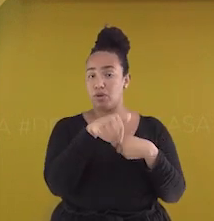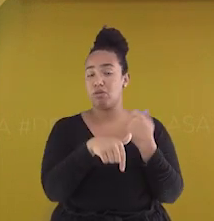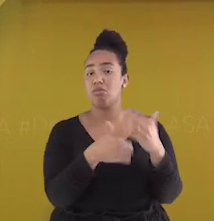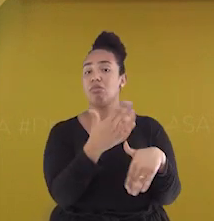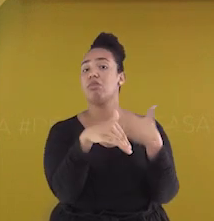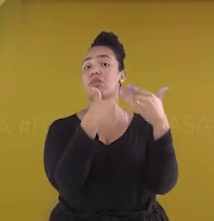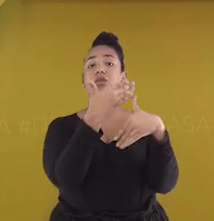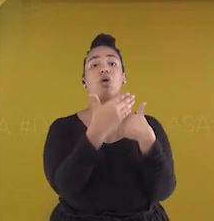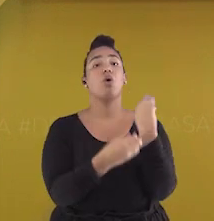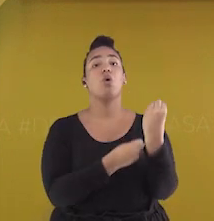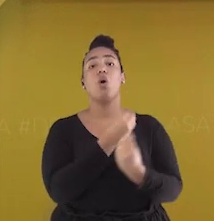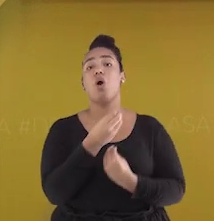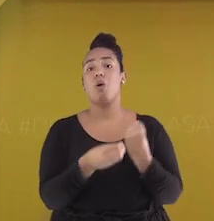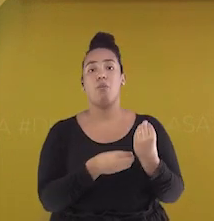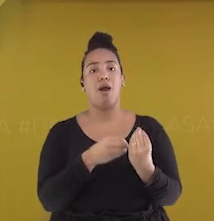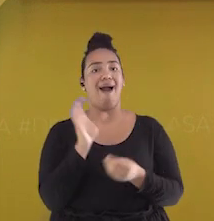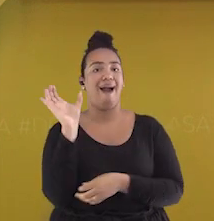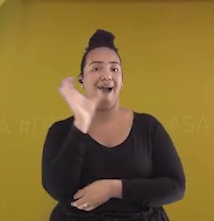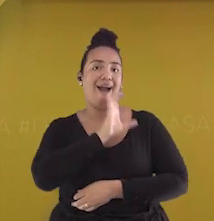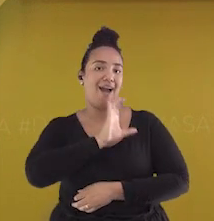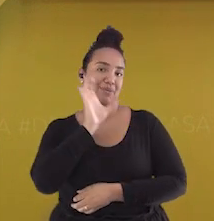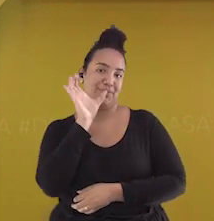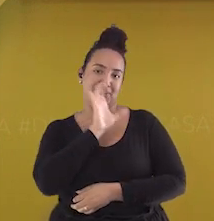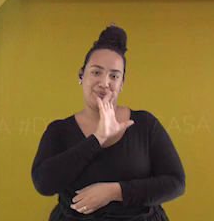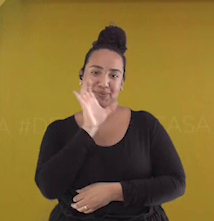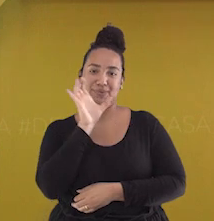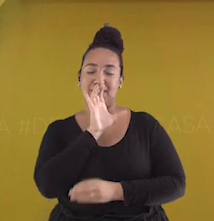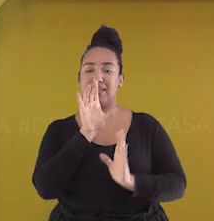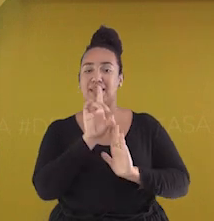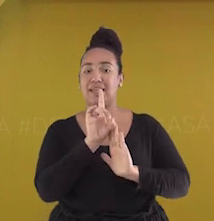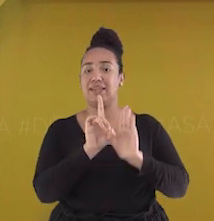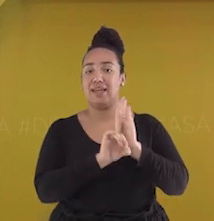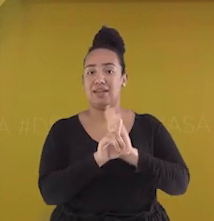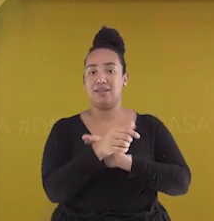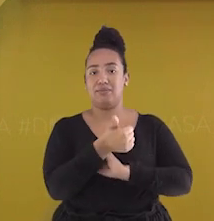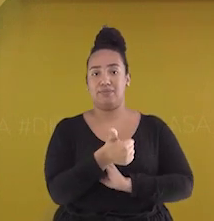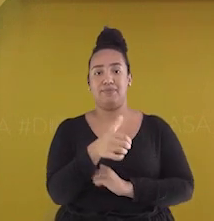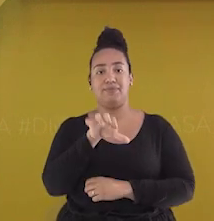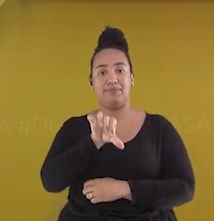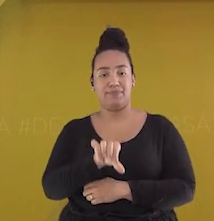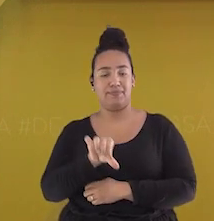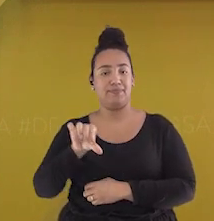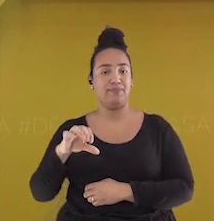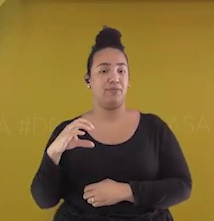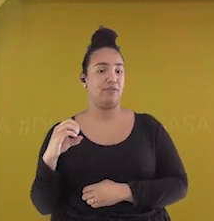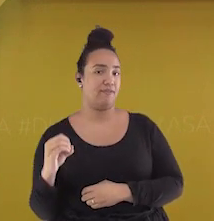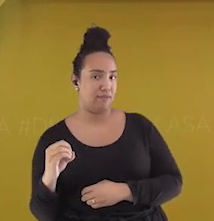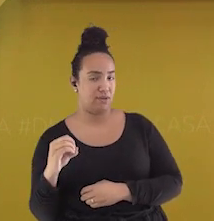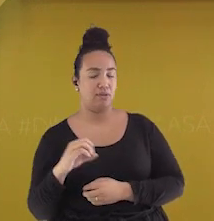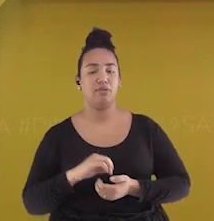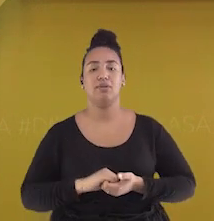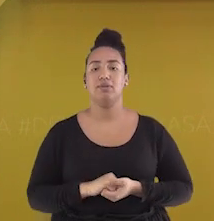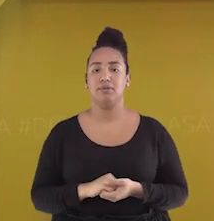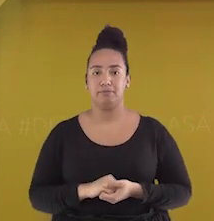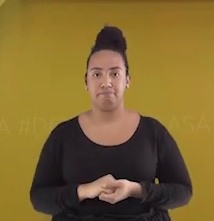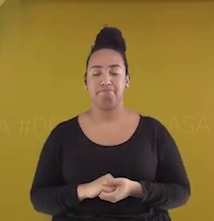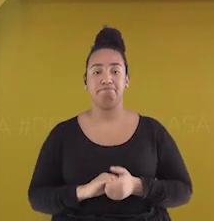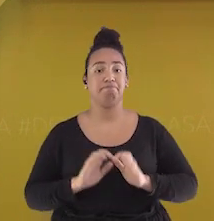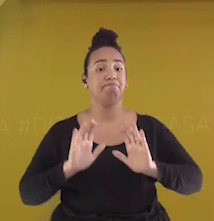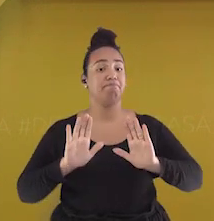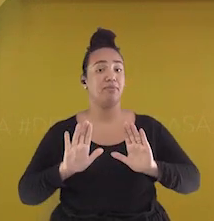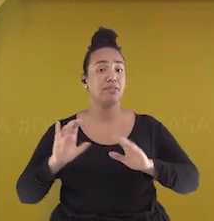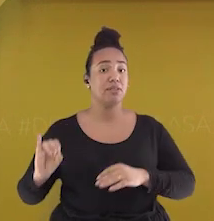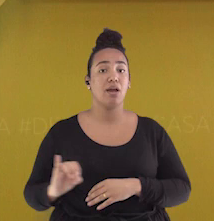crescimento ocorreu de modo bem mais acelerado, a partir da década de 1990. Mas